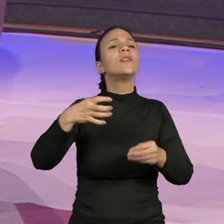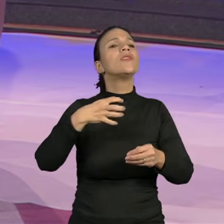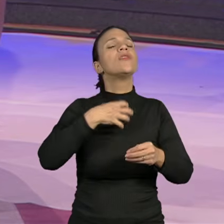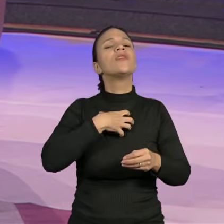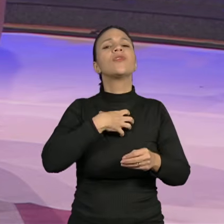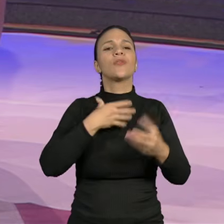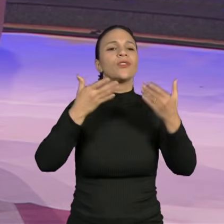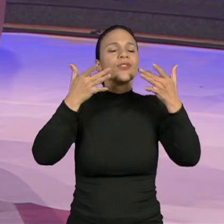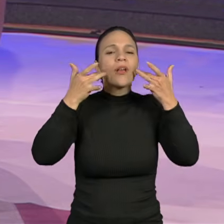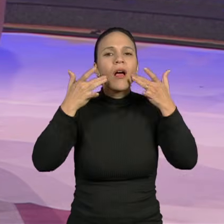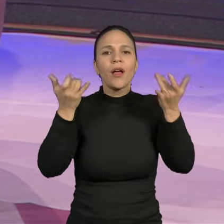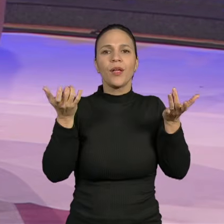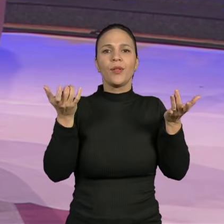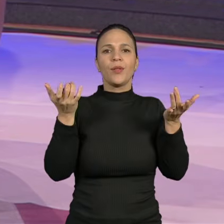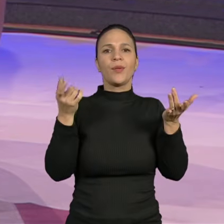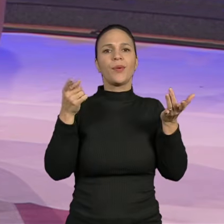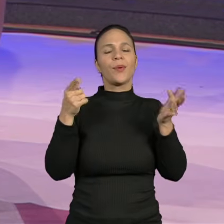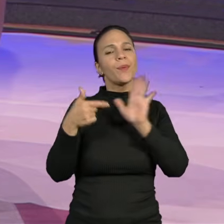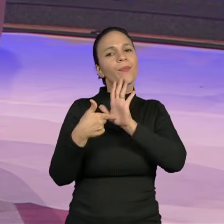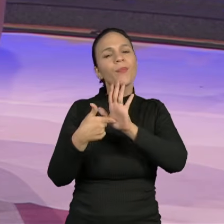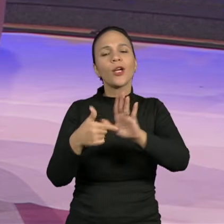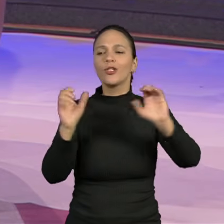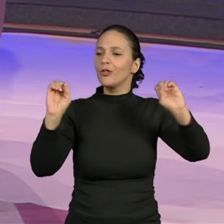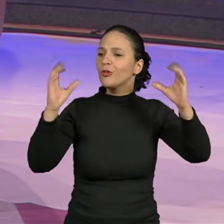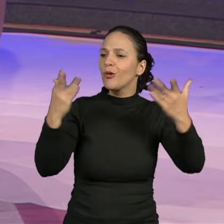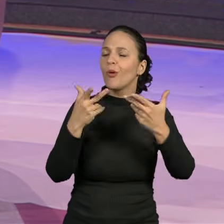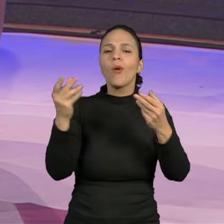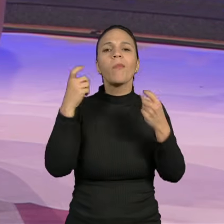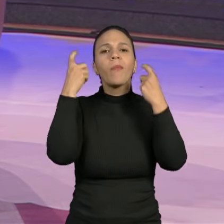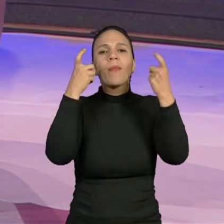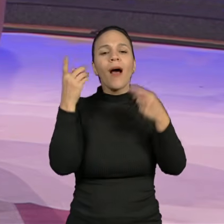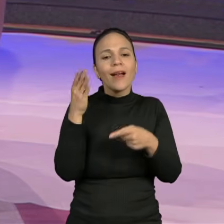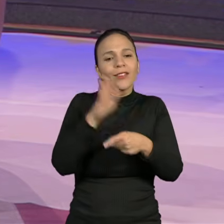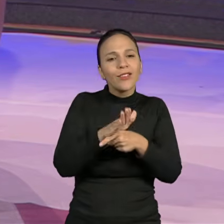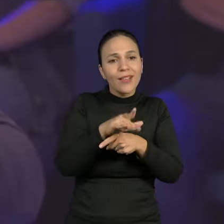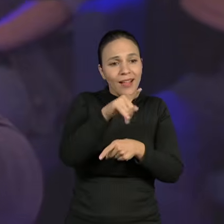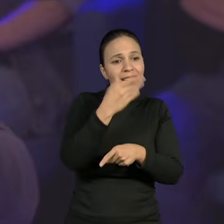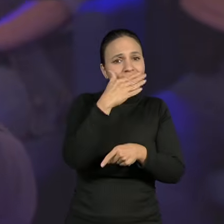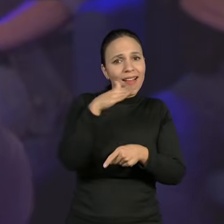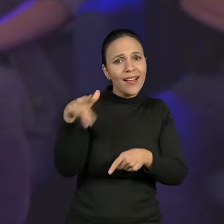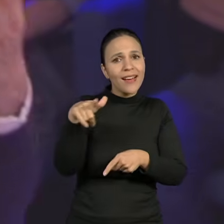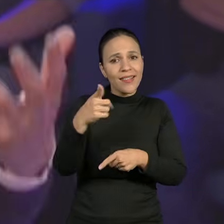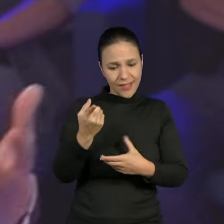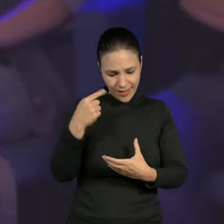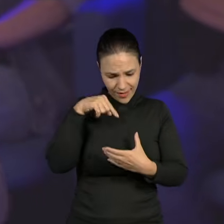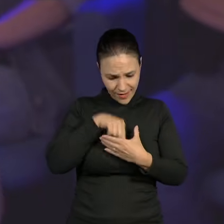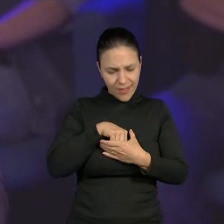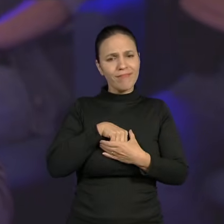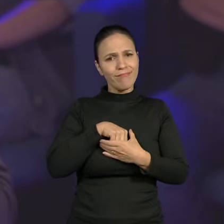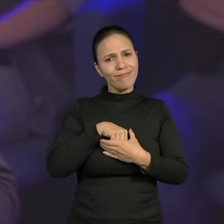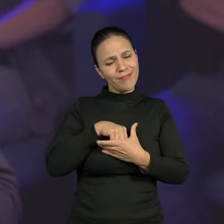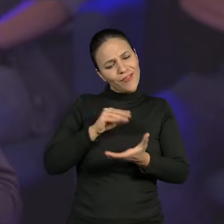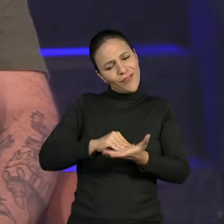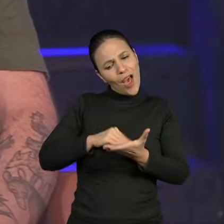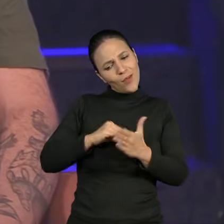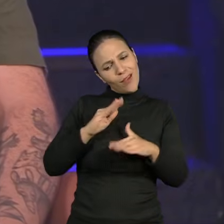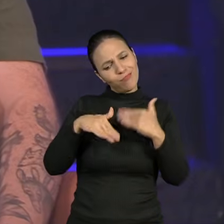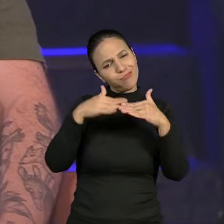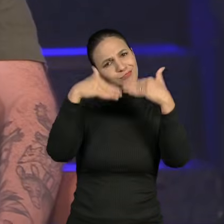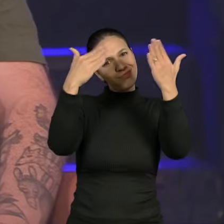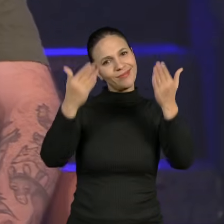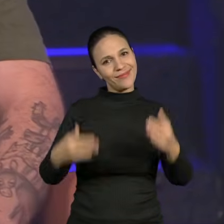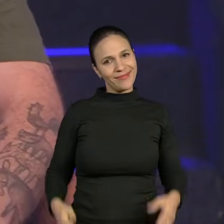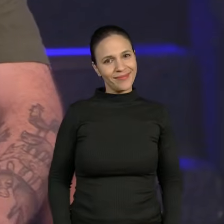nos teatros, né? nas peças, nos shows, de ajudar a criança a perceber que ela tem um mundo a ser construído? A